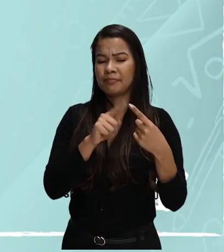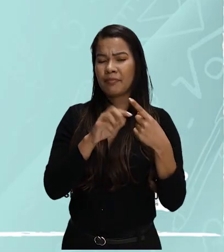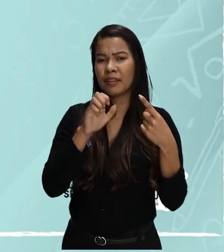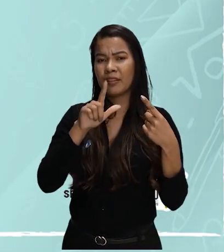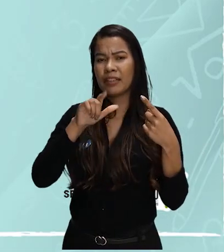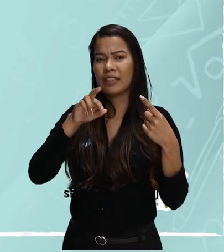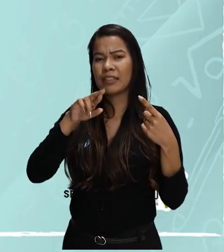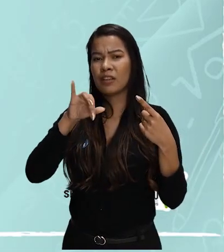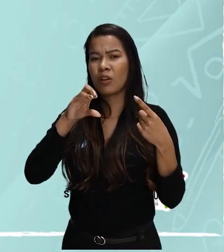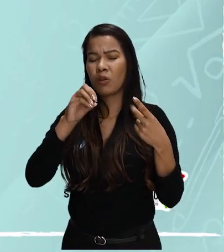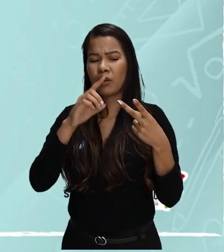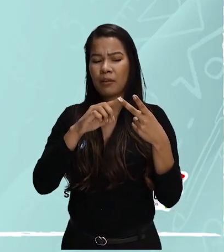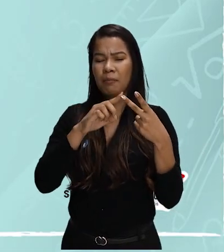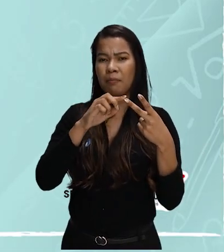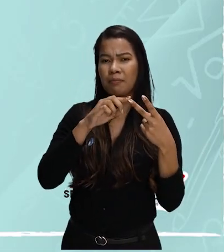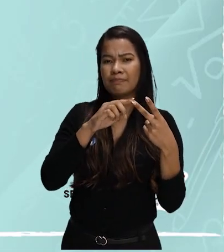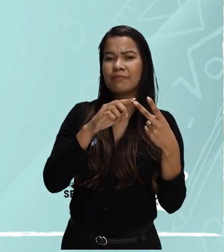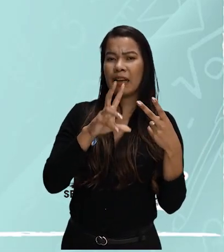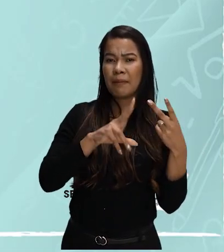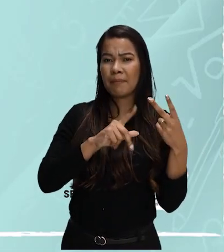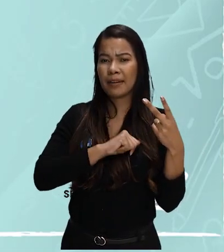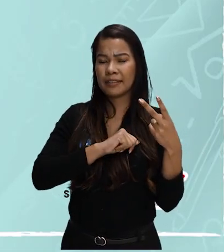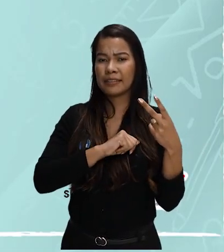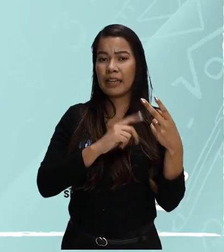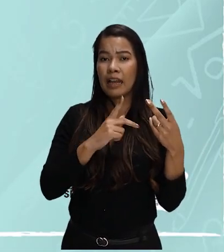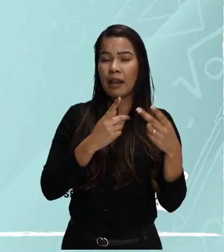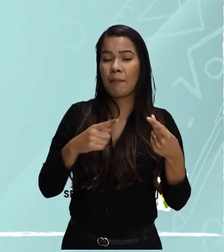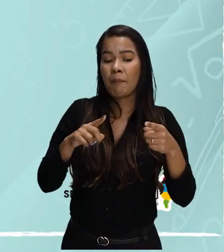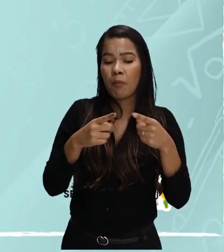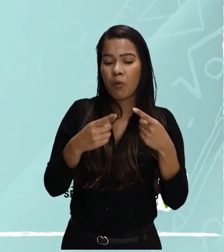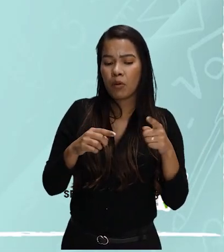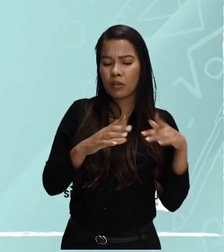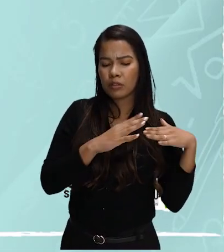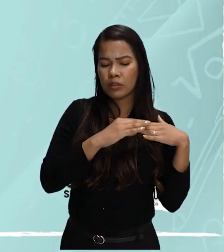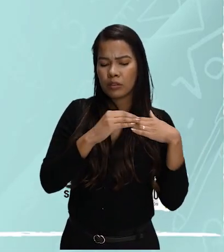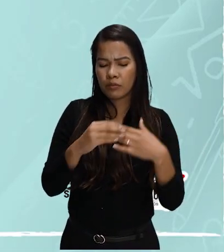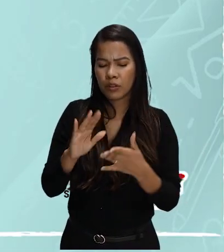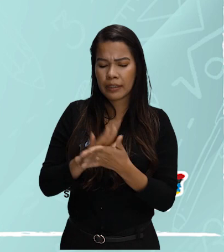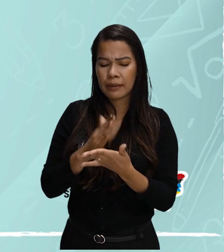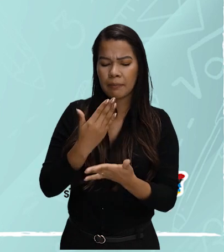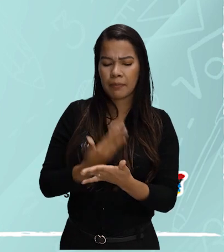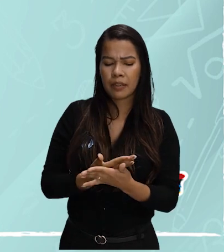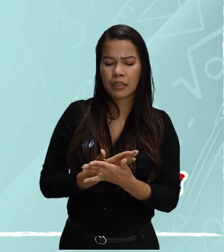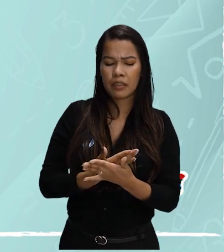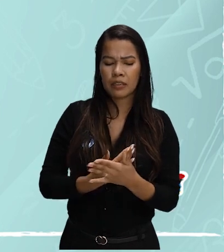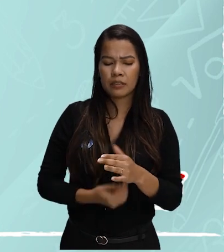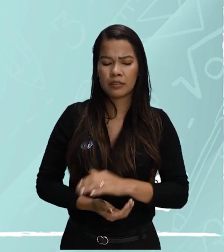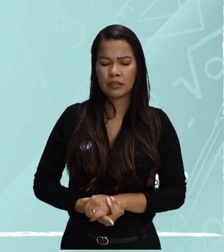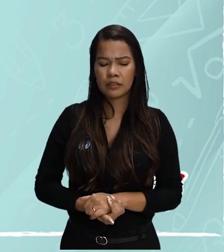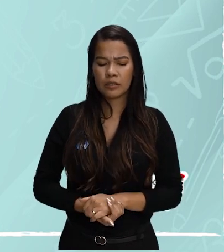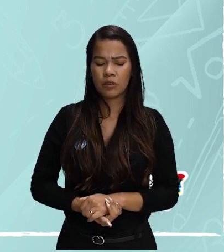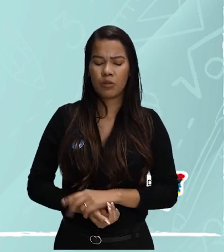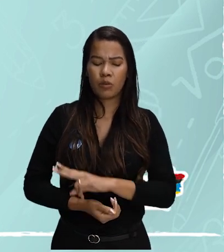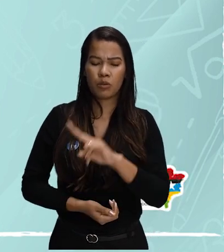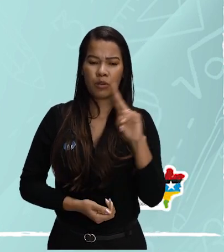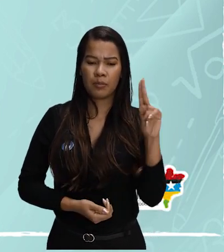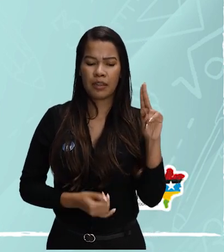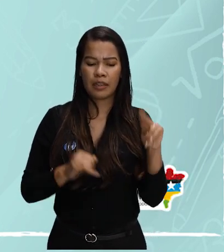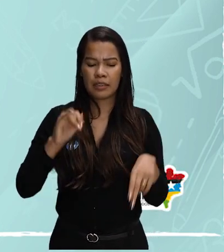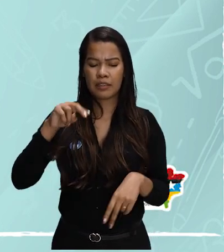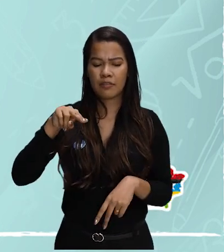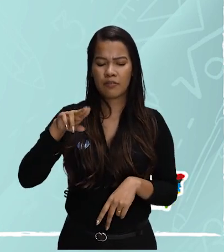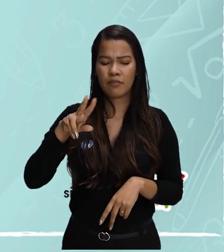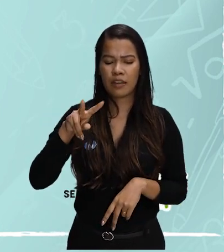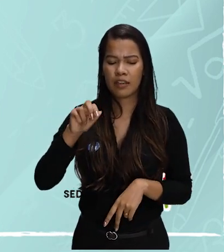amada. Esta música que eu trouxe, essa canção, foi interpretada, o nome dela é Inveja, Você para Sempre,